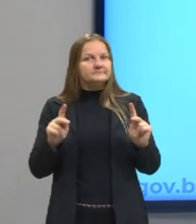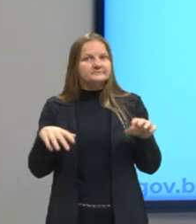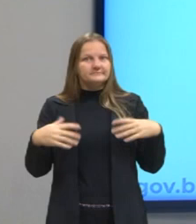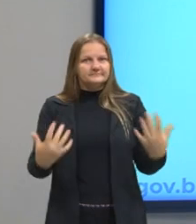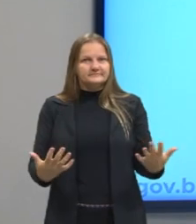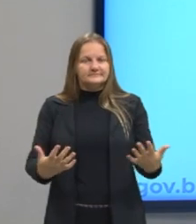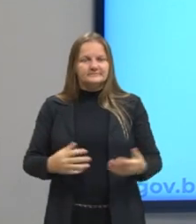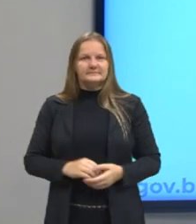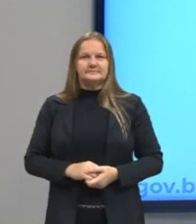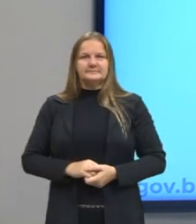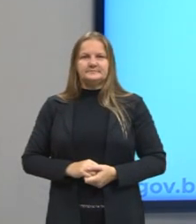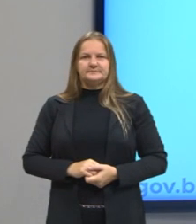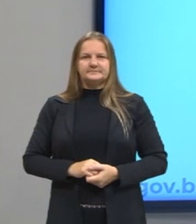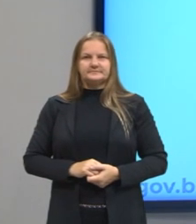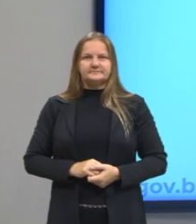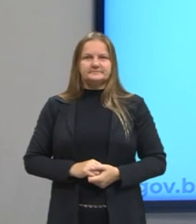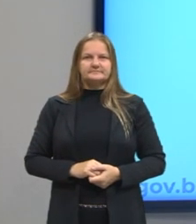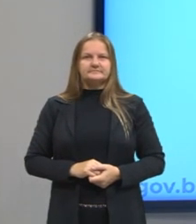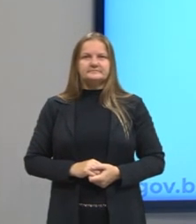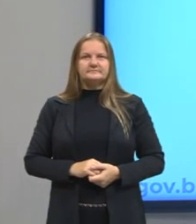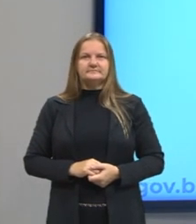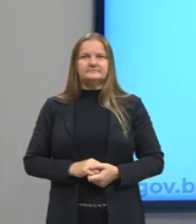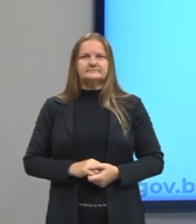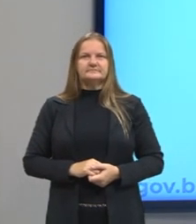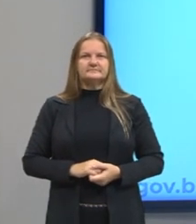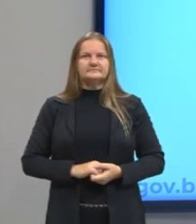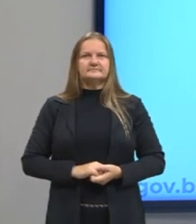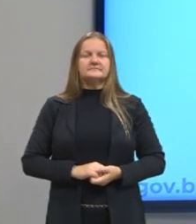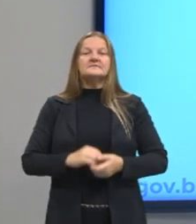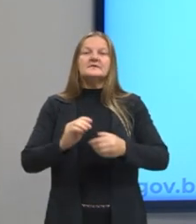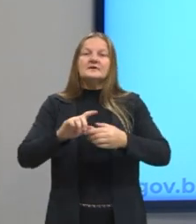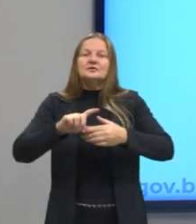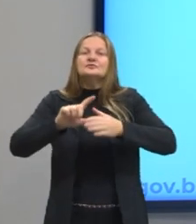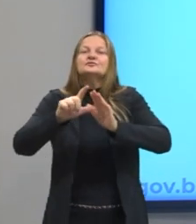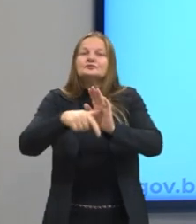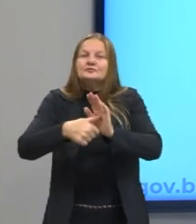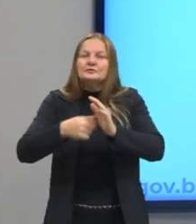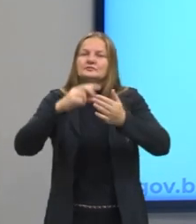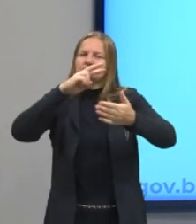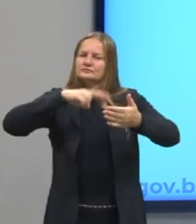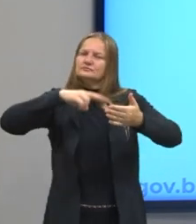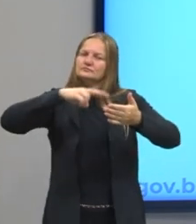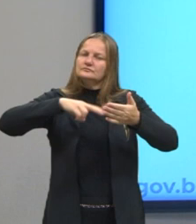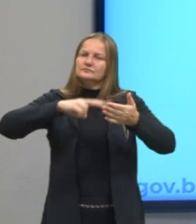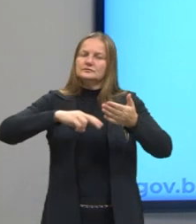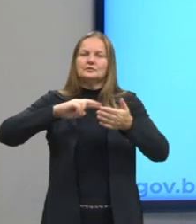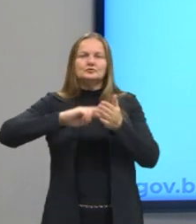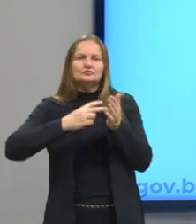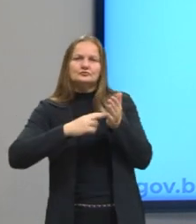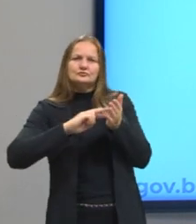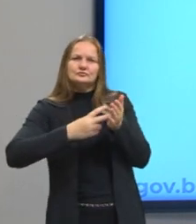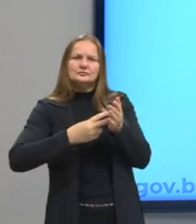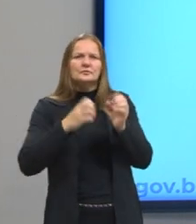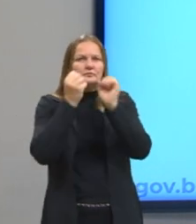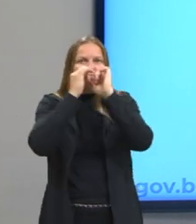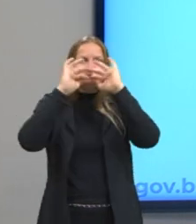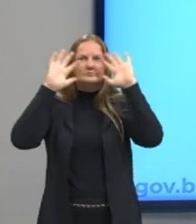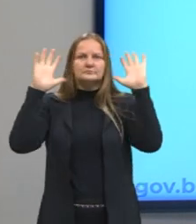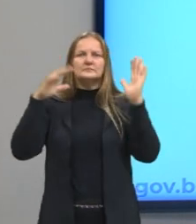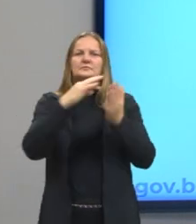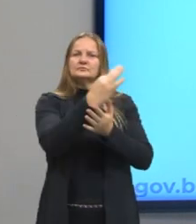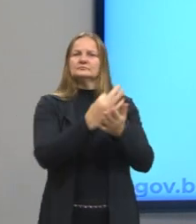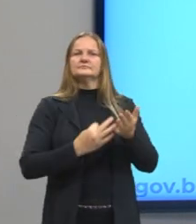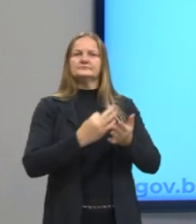amo é muito bem animada leitura interpretazioni comprensión